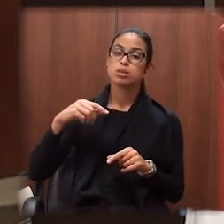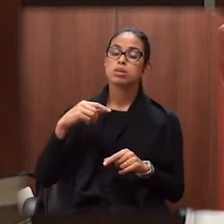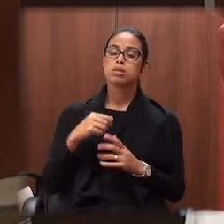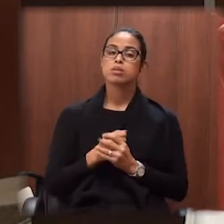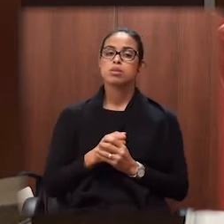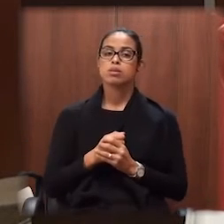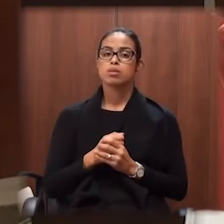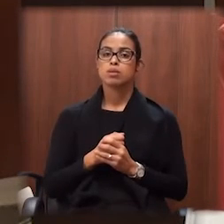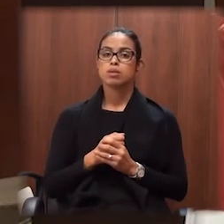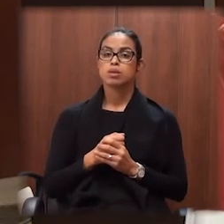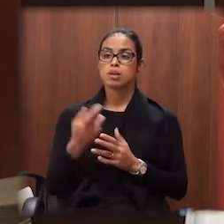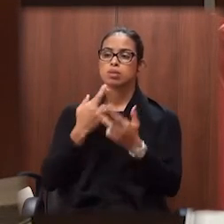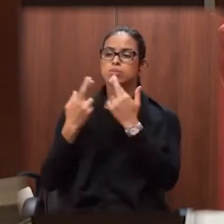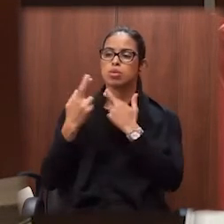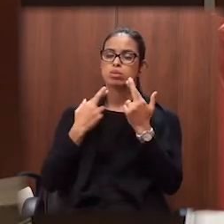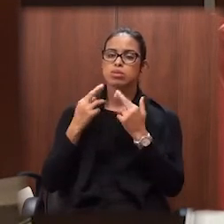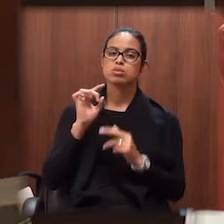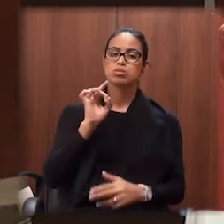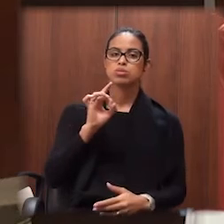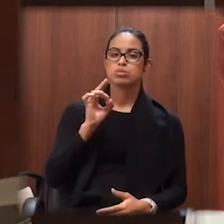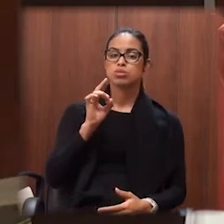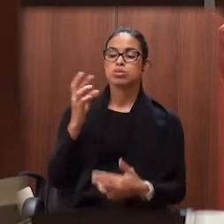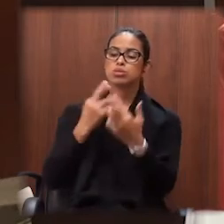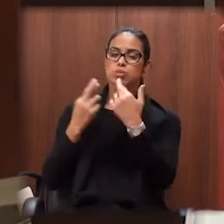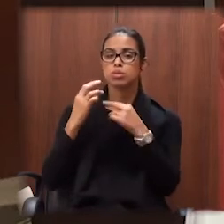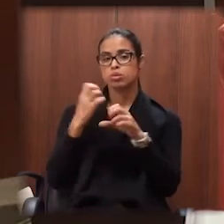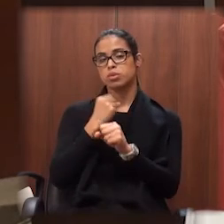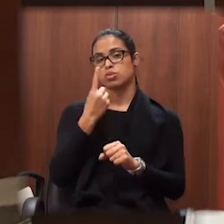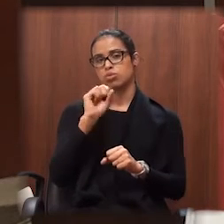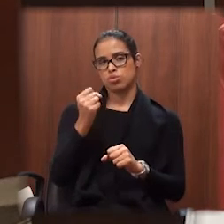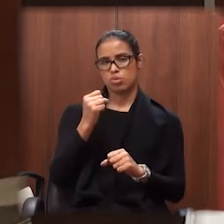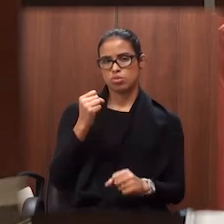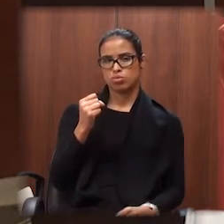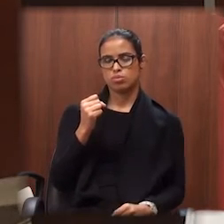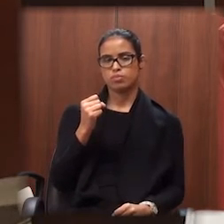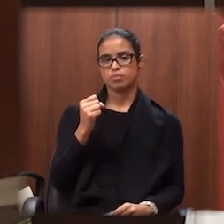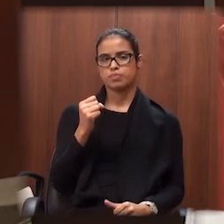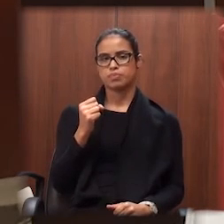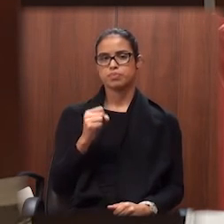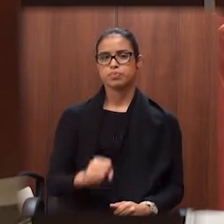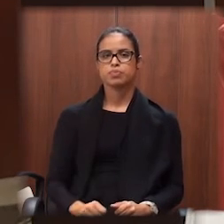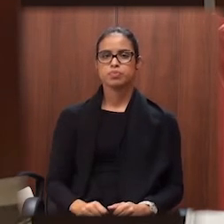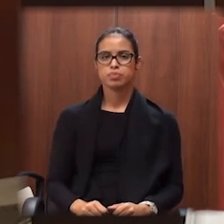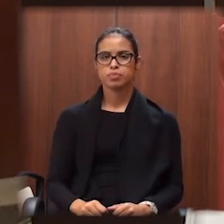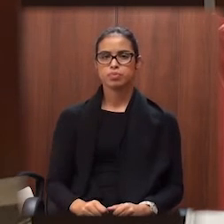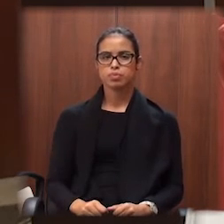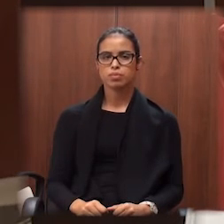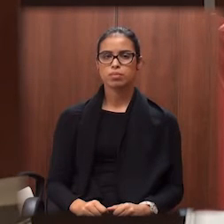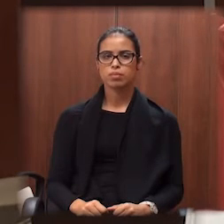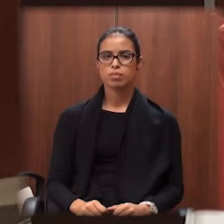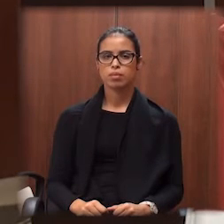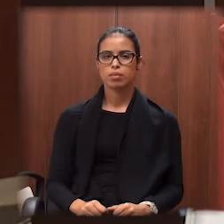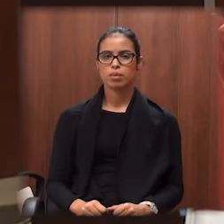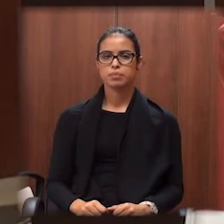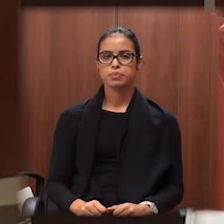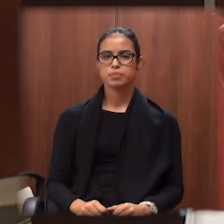apenas 18 respostas. Ou seja, daquelas instituições que sentiram um